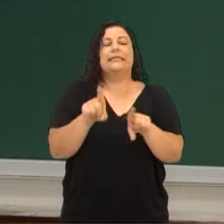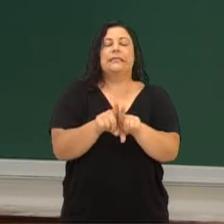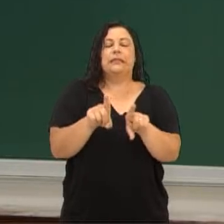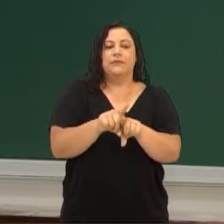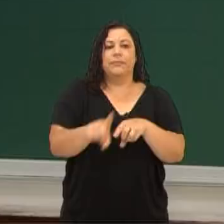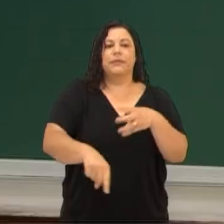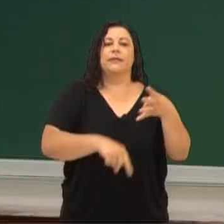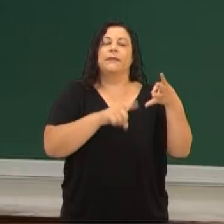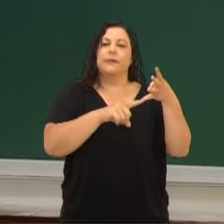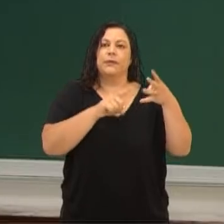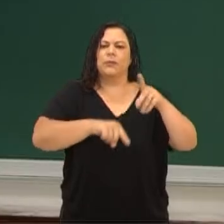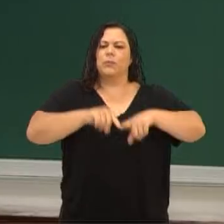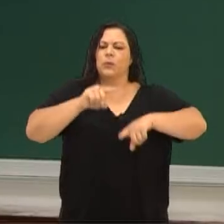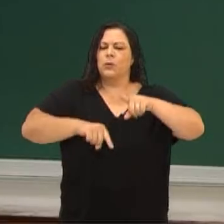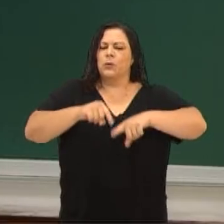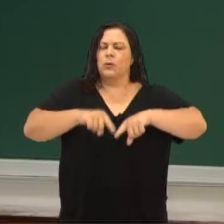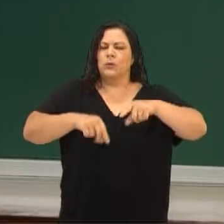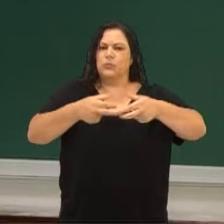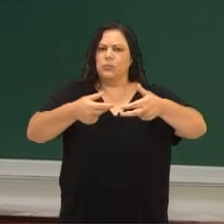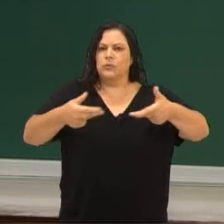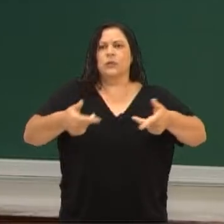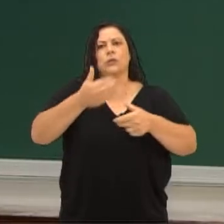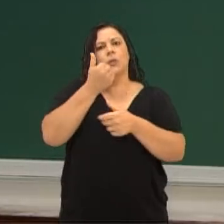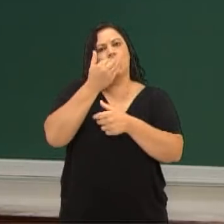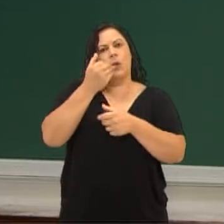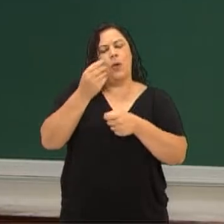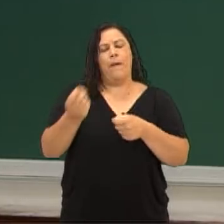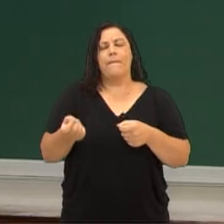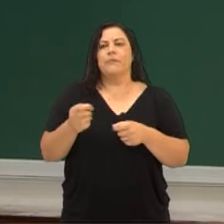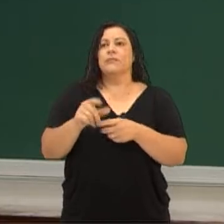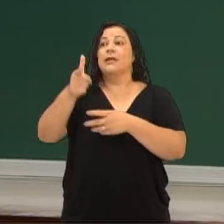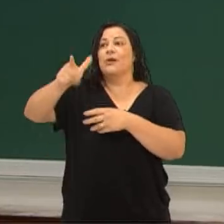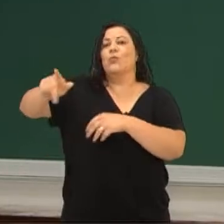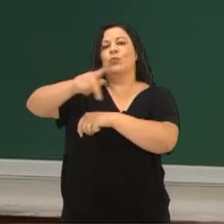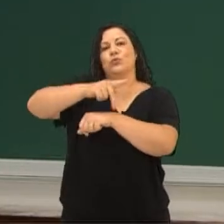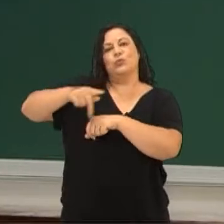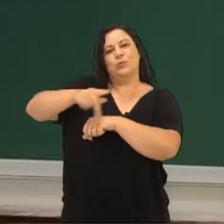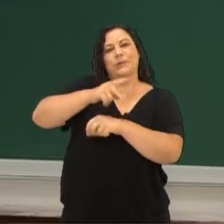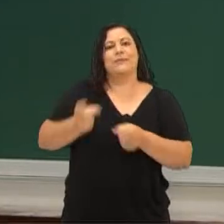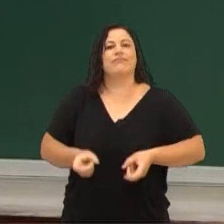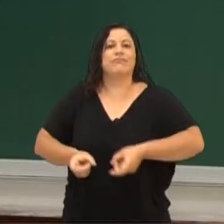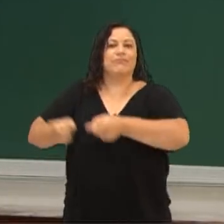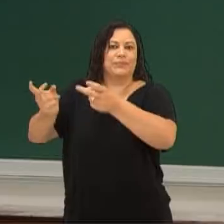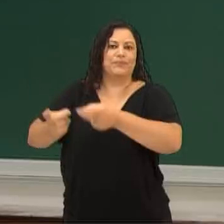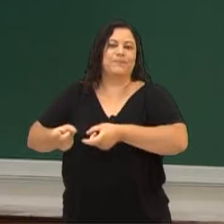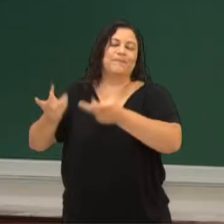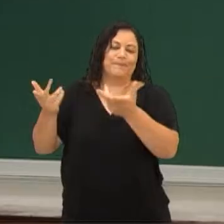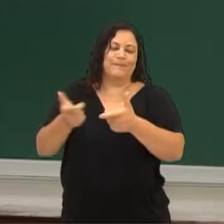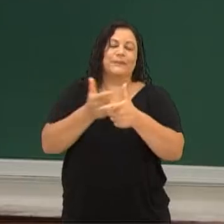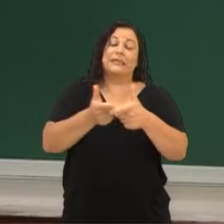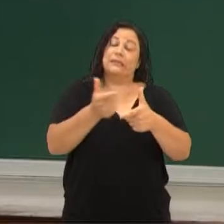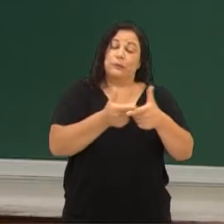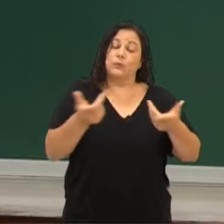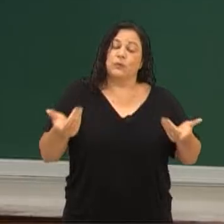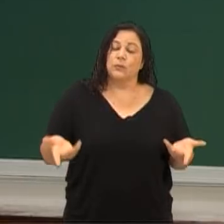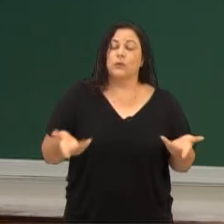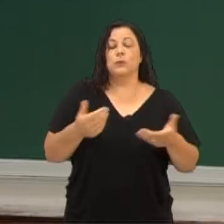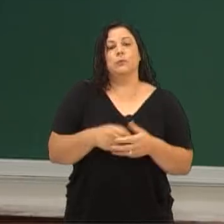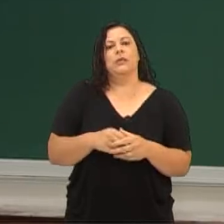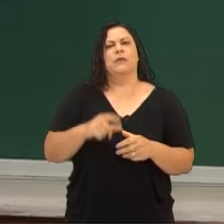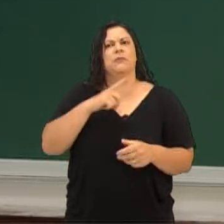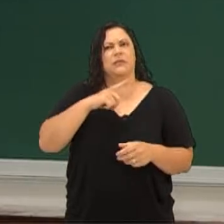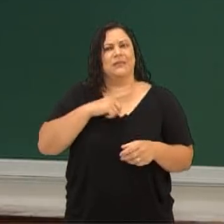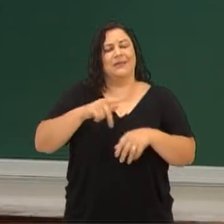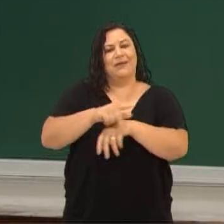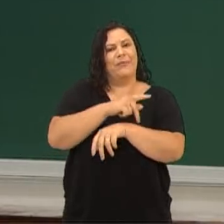o mercado externo. A produção de alimentos é destinada para outros países. Isso é um problema na África. Tem país que não consegue